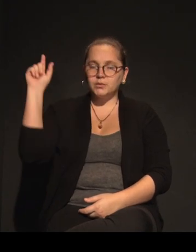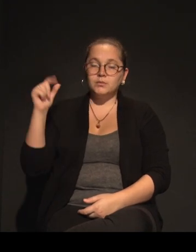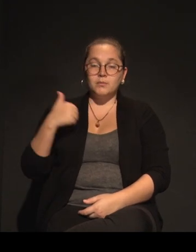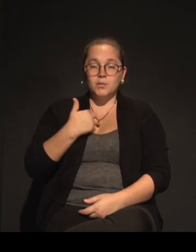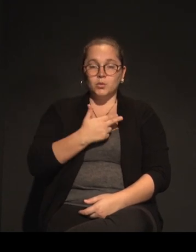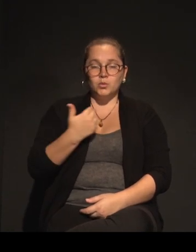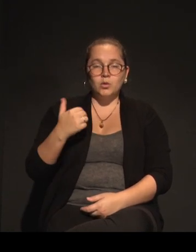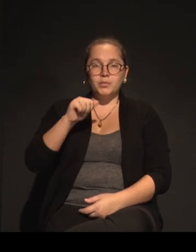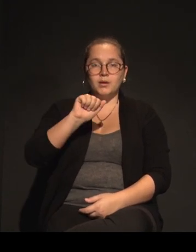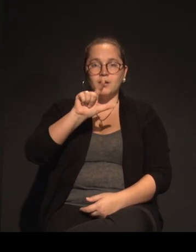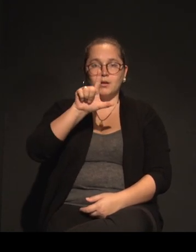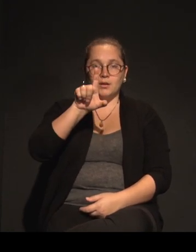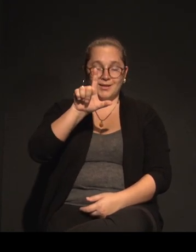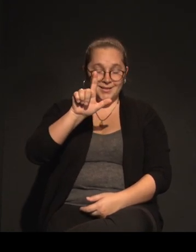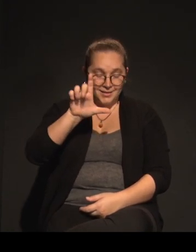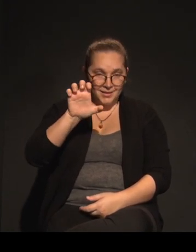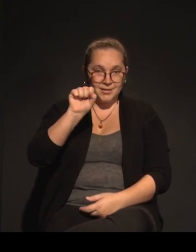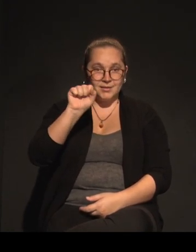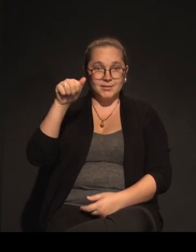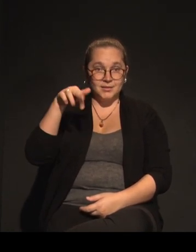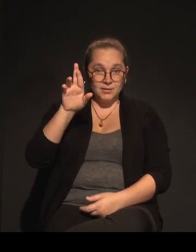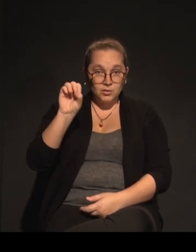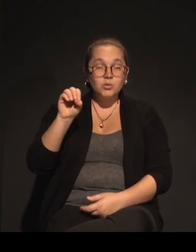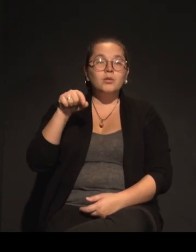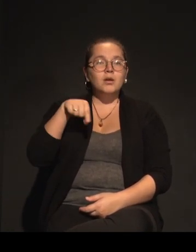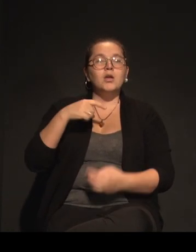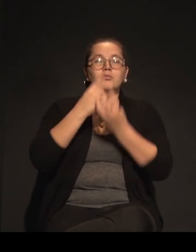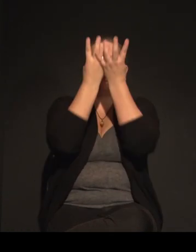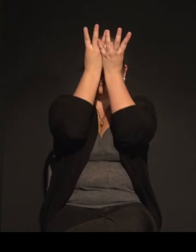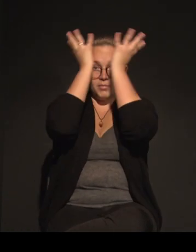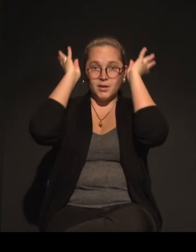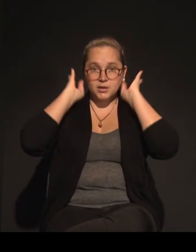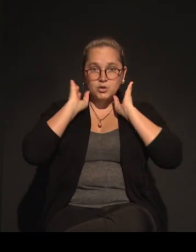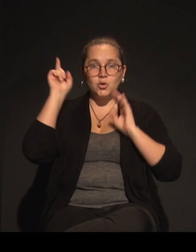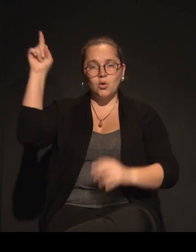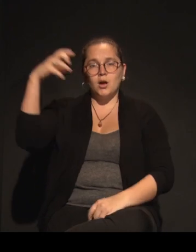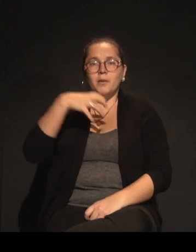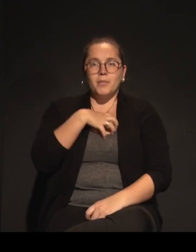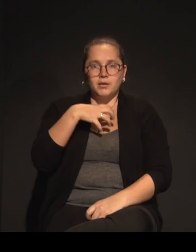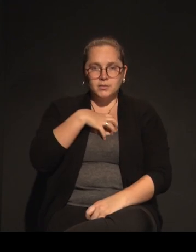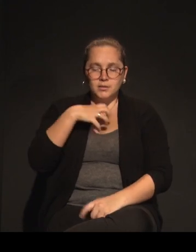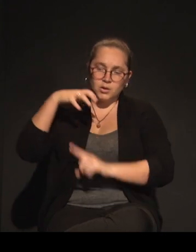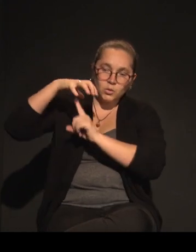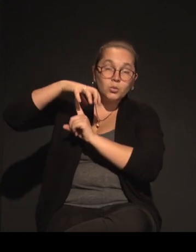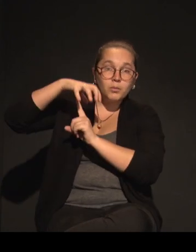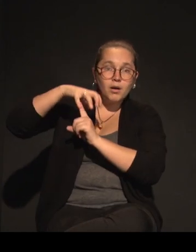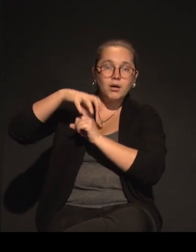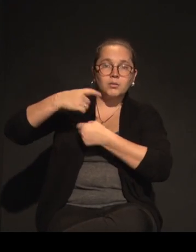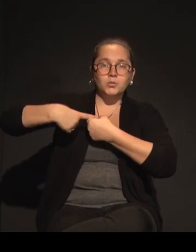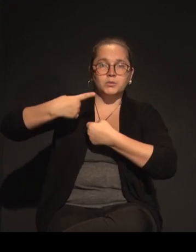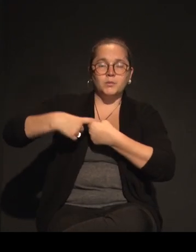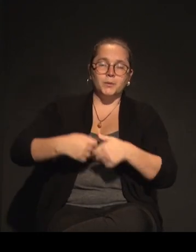alessandro pataxó da bahia no parque nacional do monte pascoal de barra velha